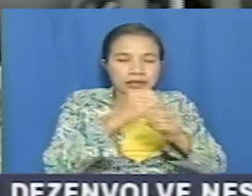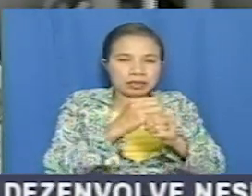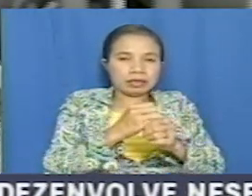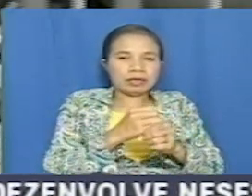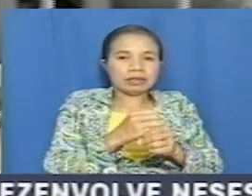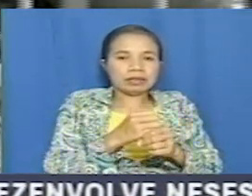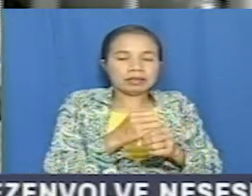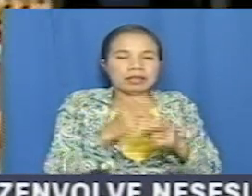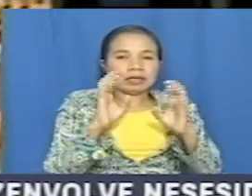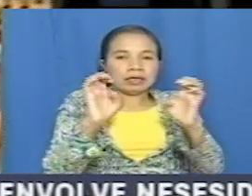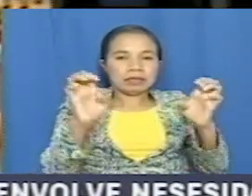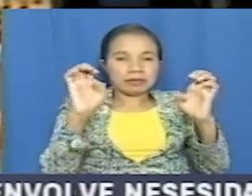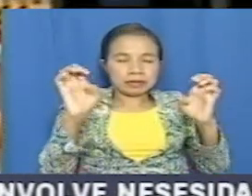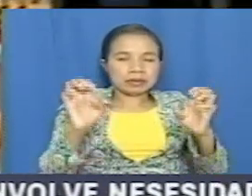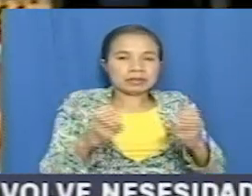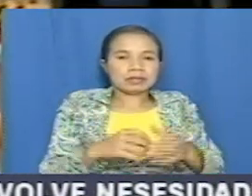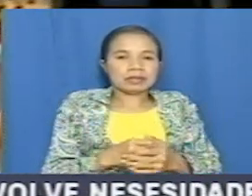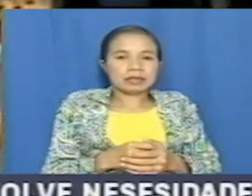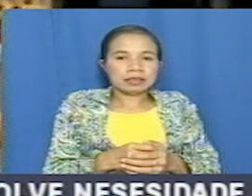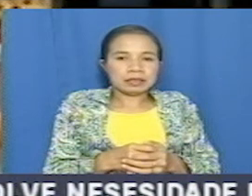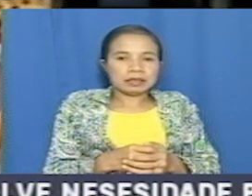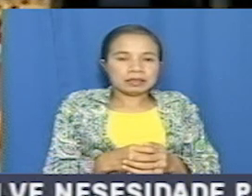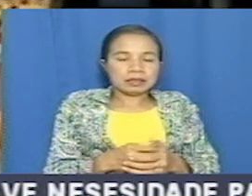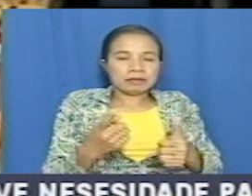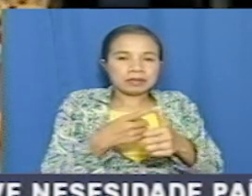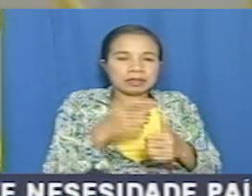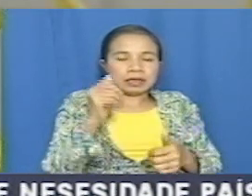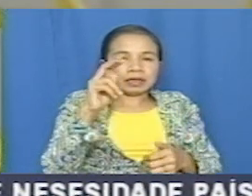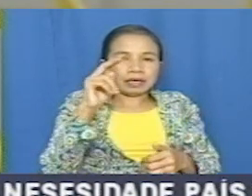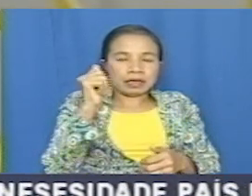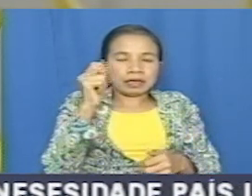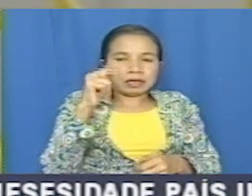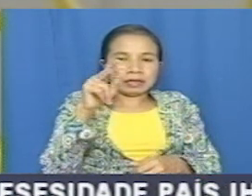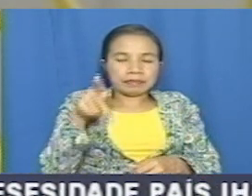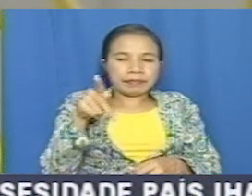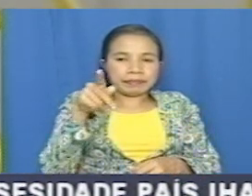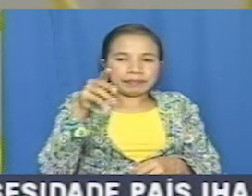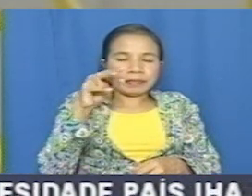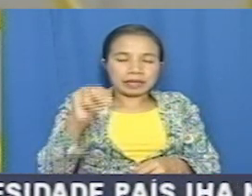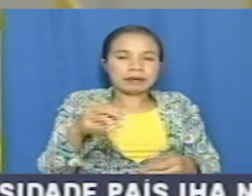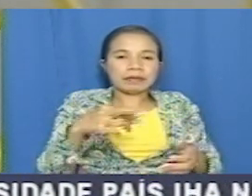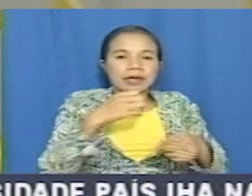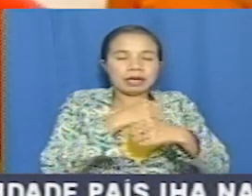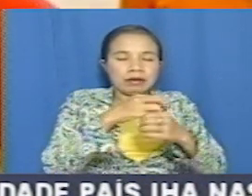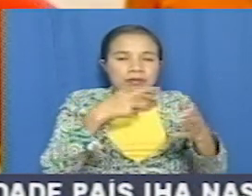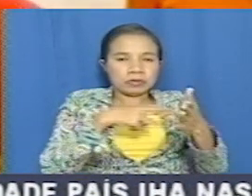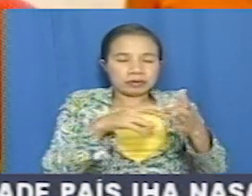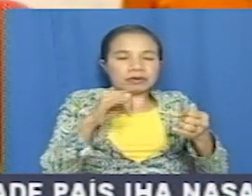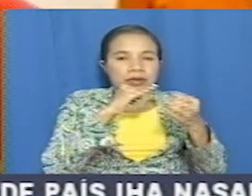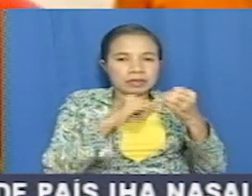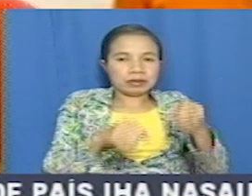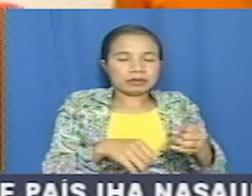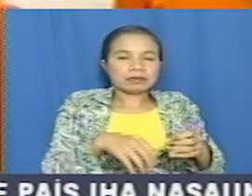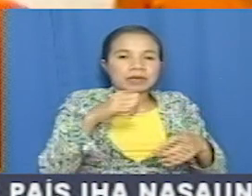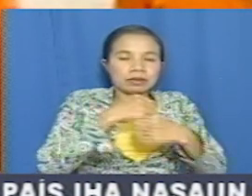Case, Emergency Response Plan, INP, antes a ANP halo aprovação final da perfuração poço. A equipa técnica CIRA,